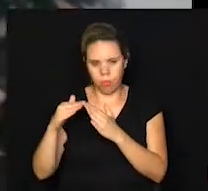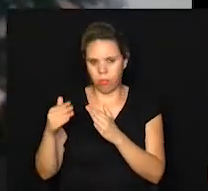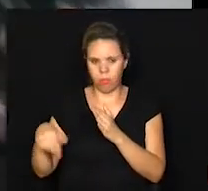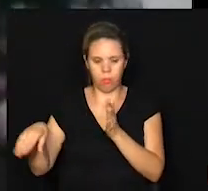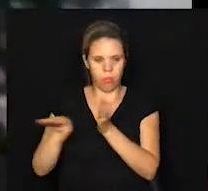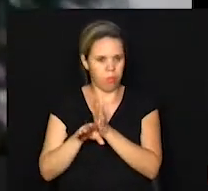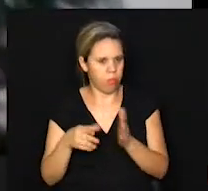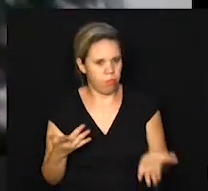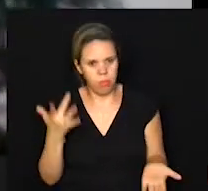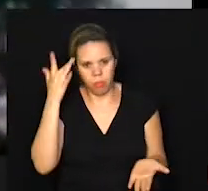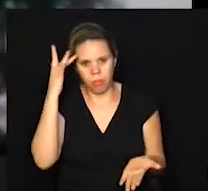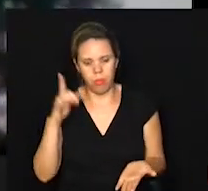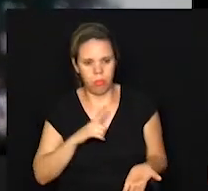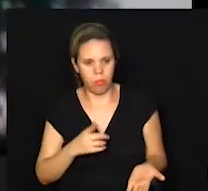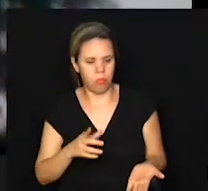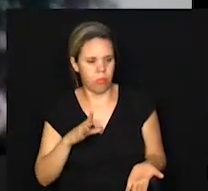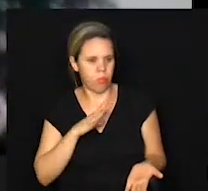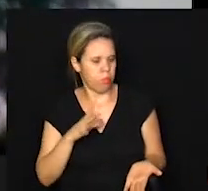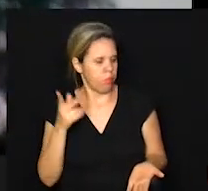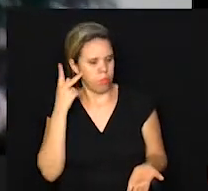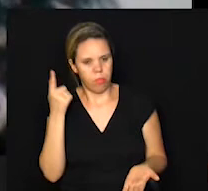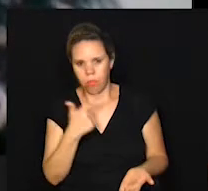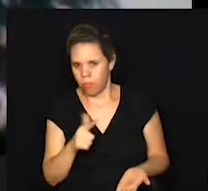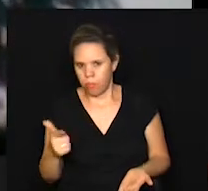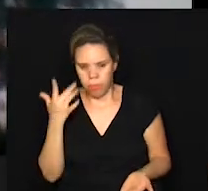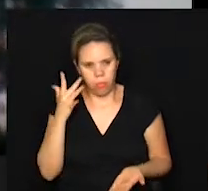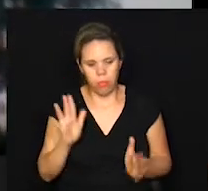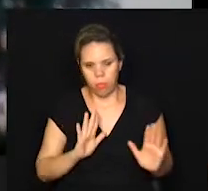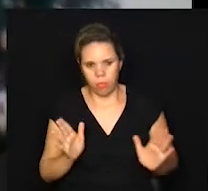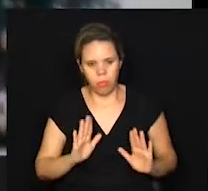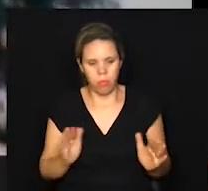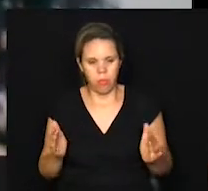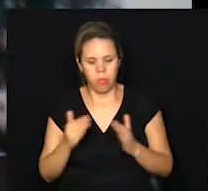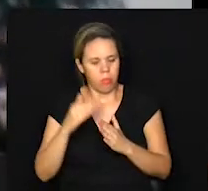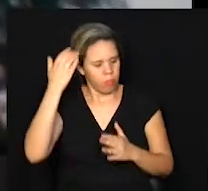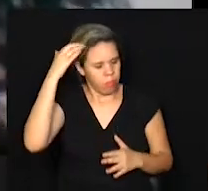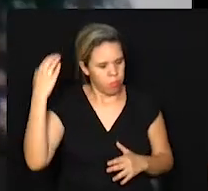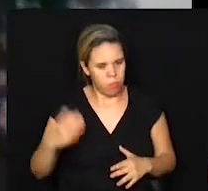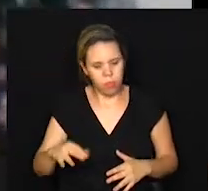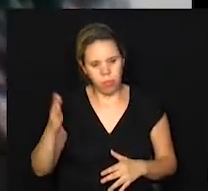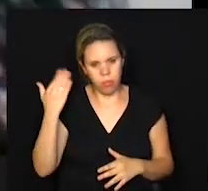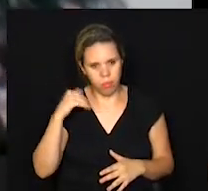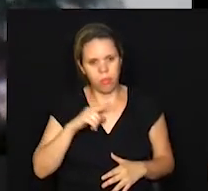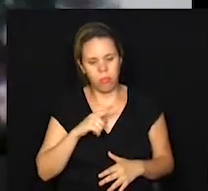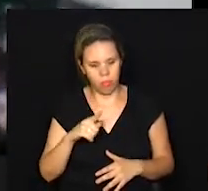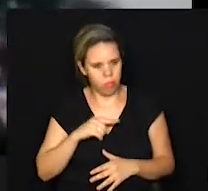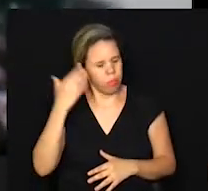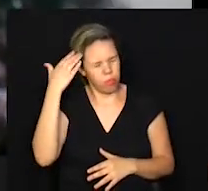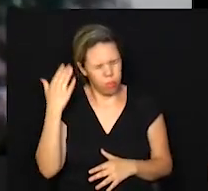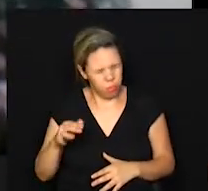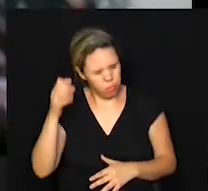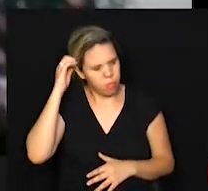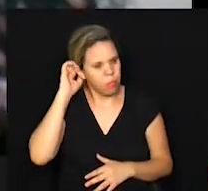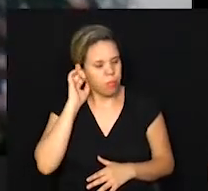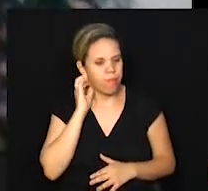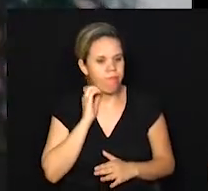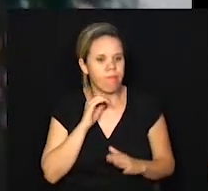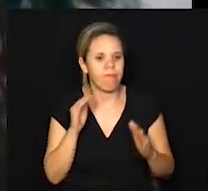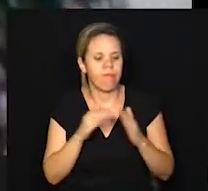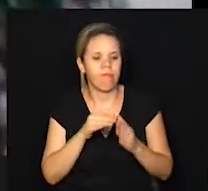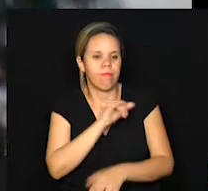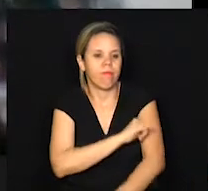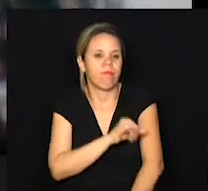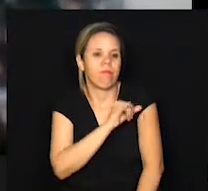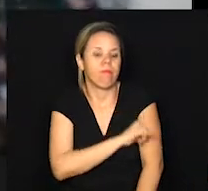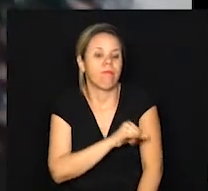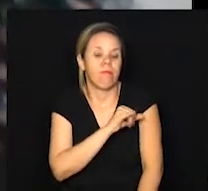Eu não sei o que existe na cidade de São Paulo. Eu morei em Curitiba, eu sei o que tem em Curitiba, eu morei no Rio de Janeiro,